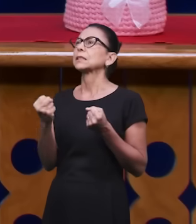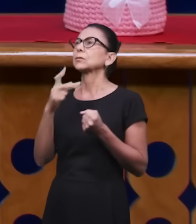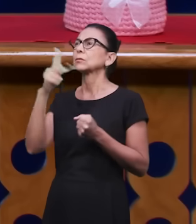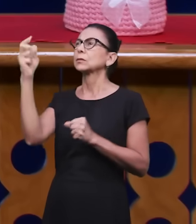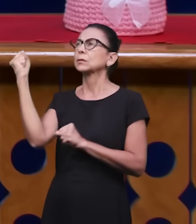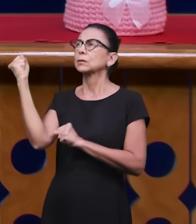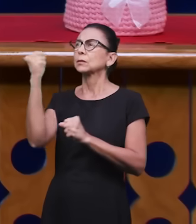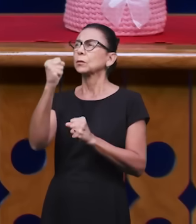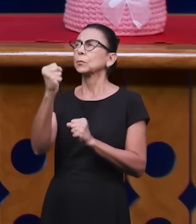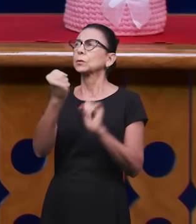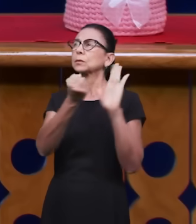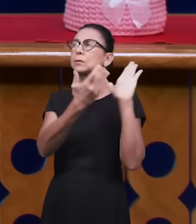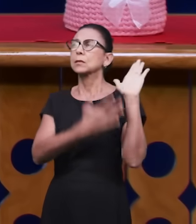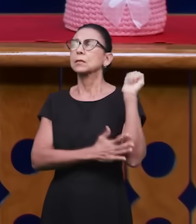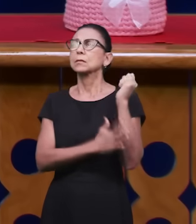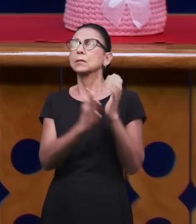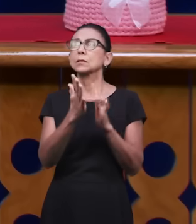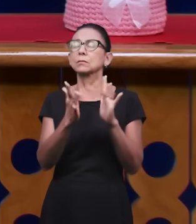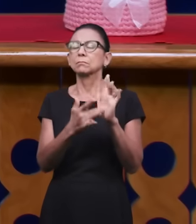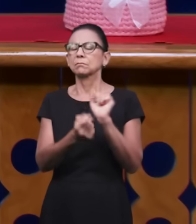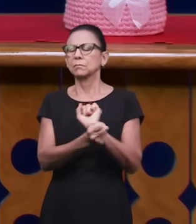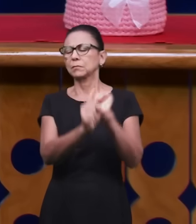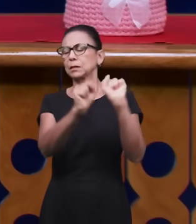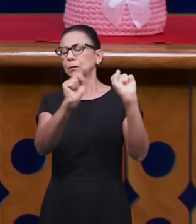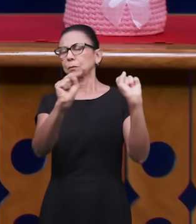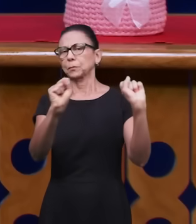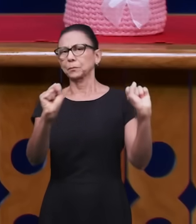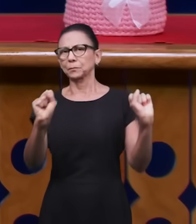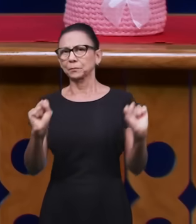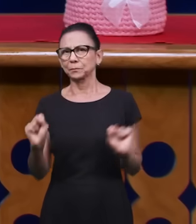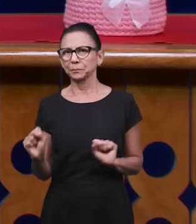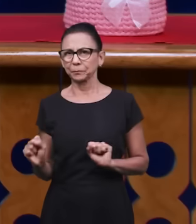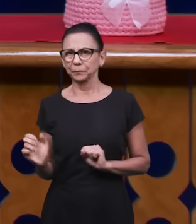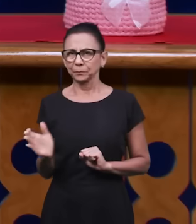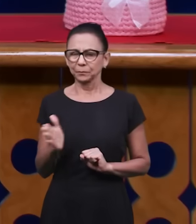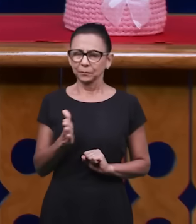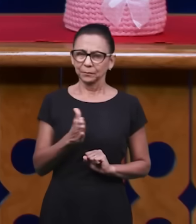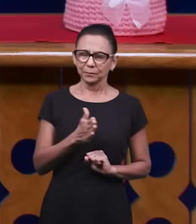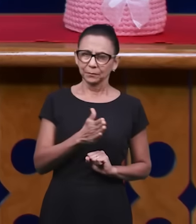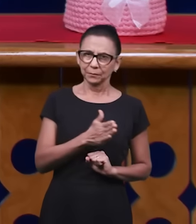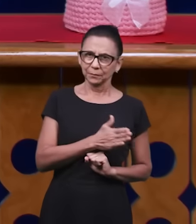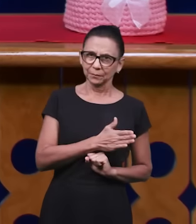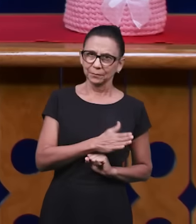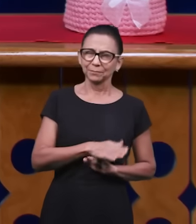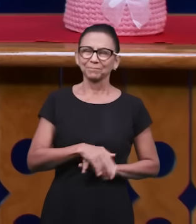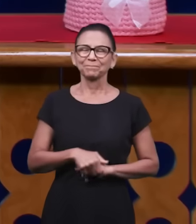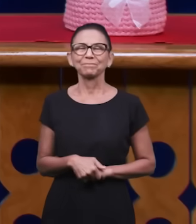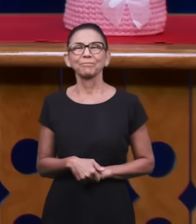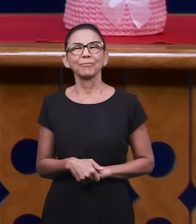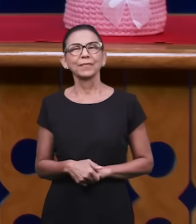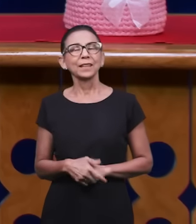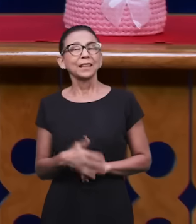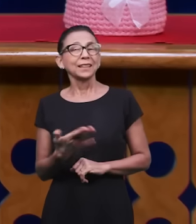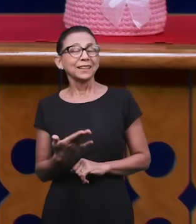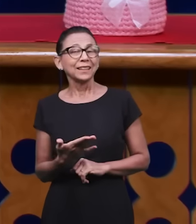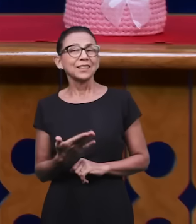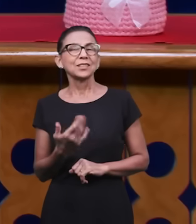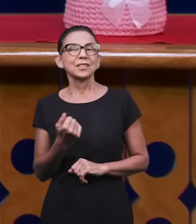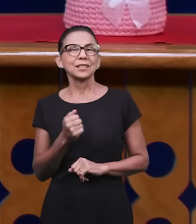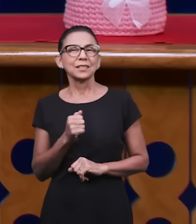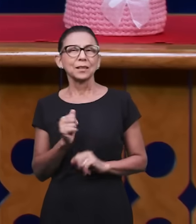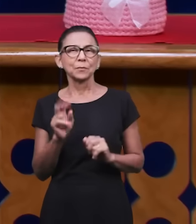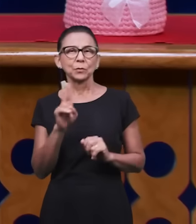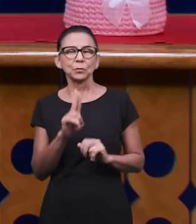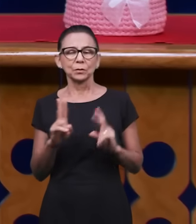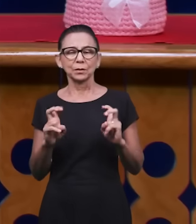do sangue do Senhor Jesus. Essa é uma parte que desfrutamos, é o nosso primeiro amor com o Senhor, o primeiro contato,